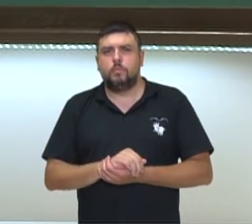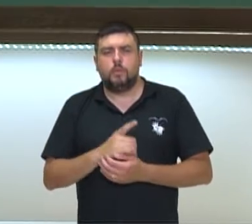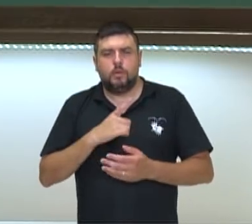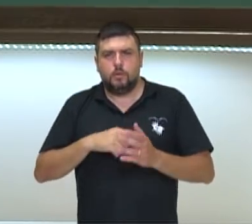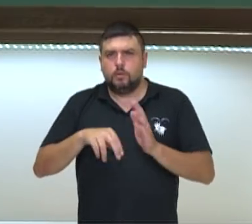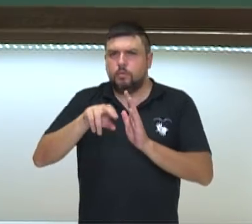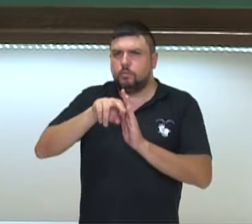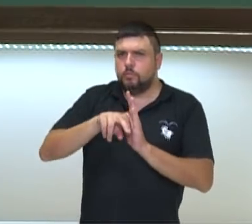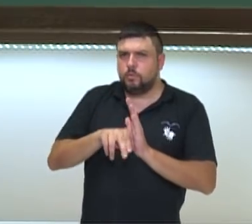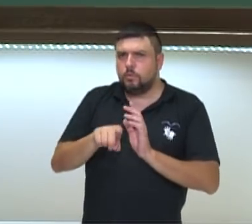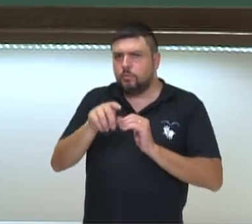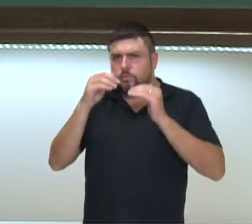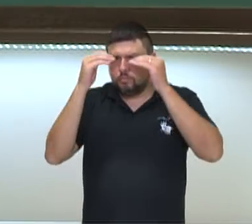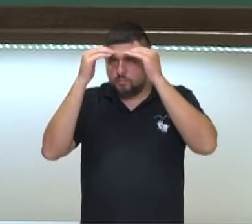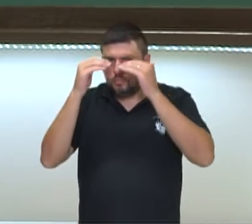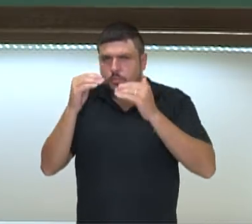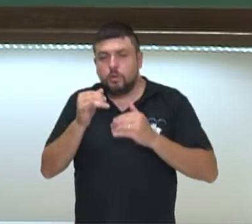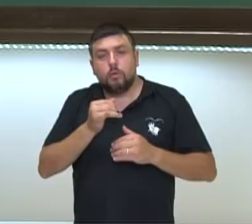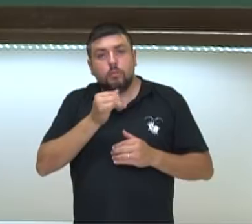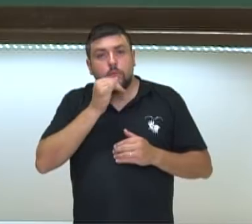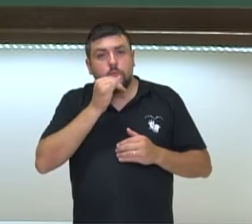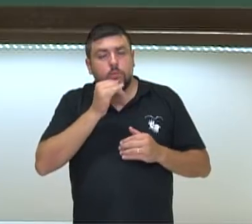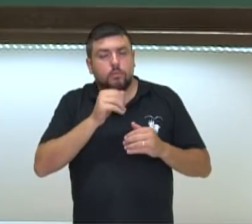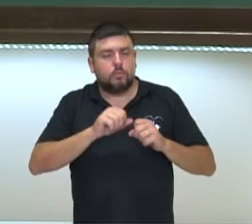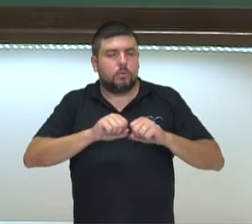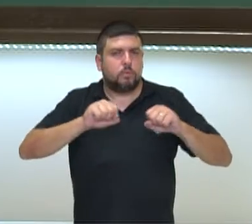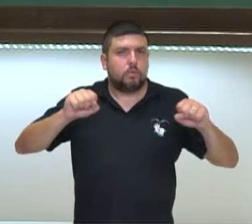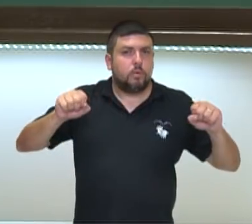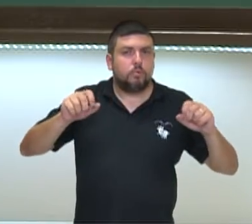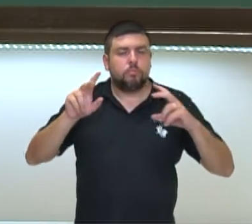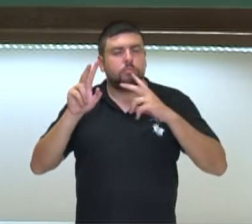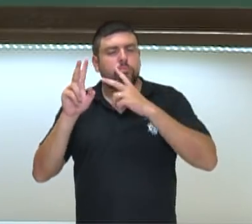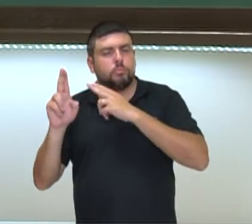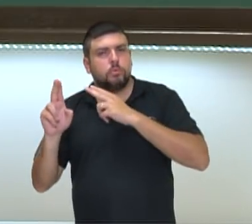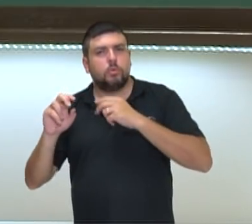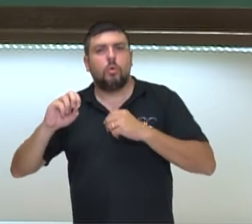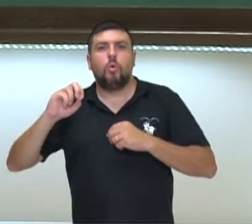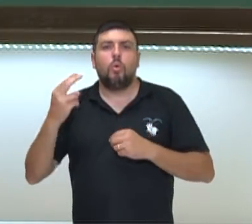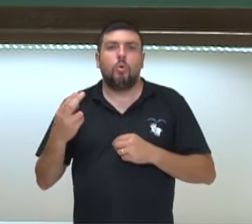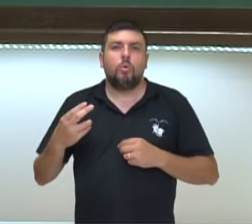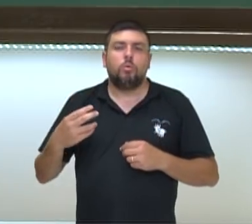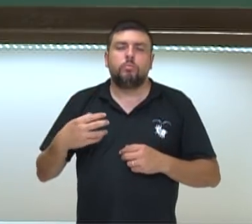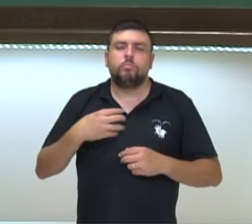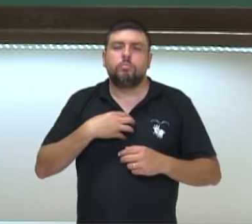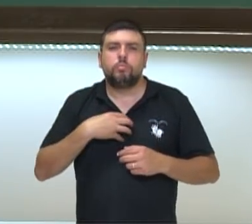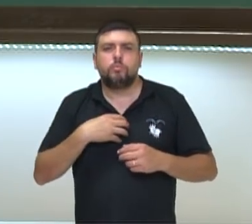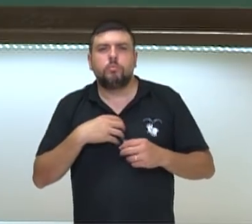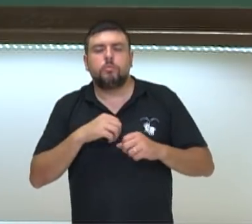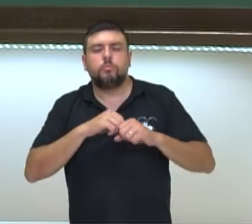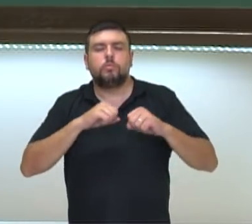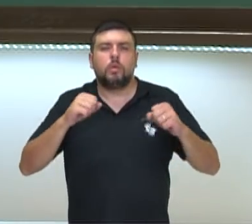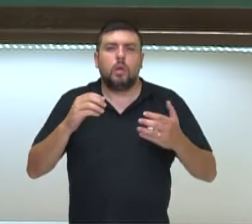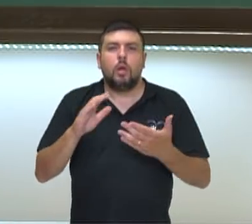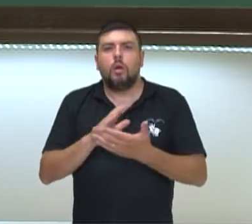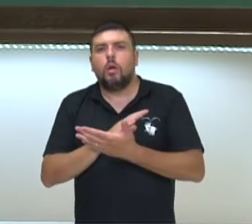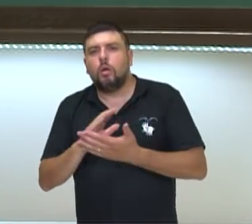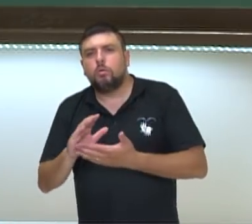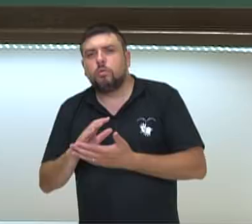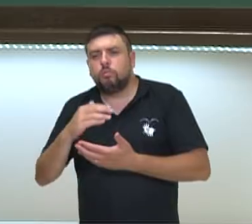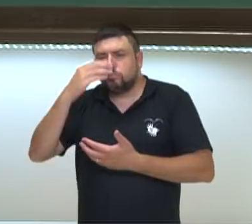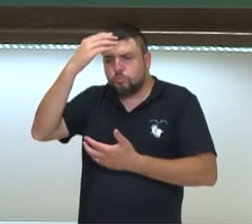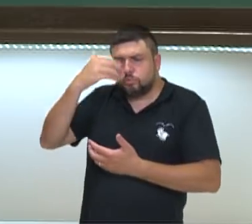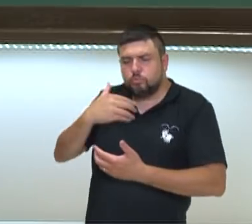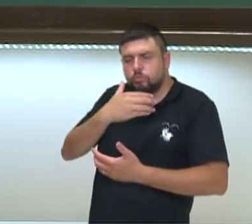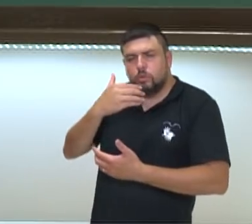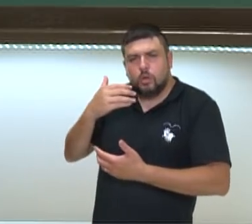faz? Quando você acorda, quando você vai dormir? Ou mesmo algum ritual religioso, alguns fazem o nome do Pai, outros oram antes de